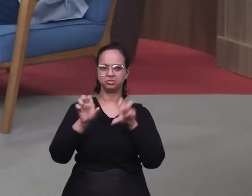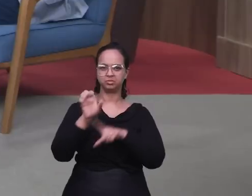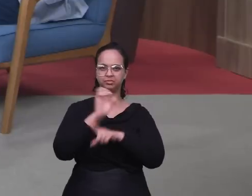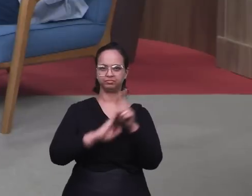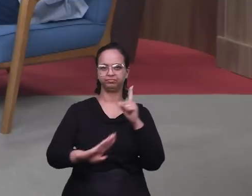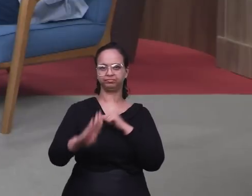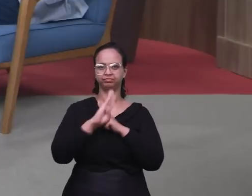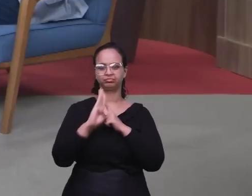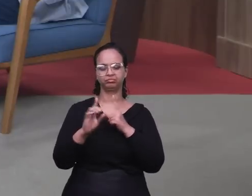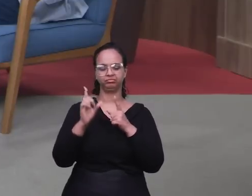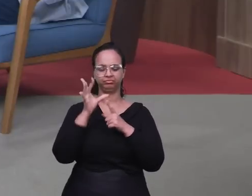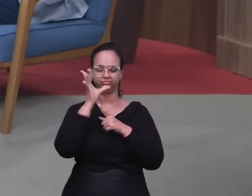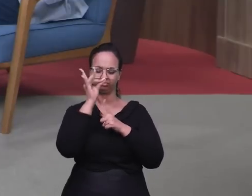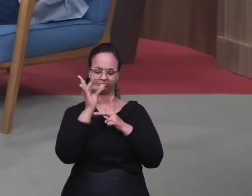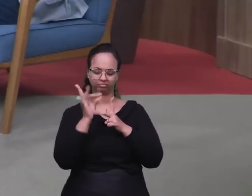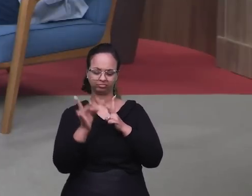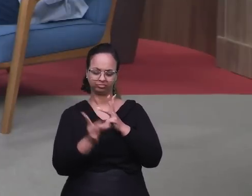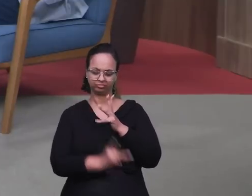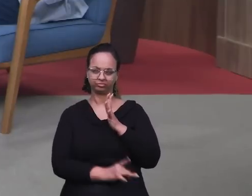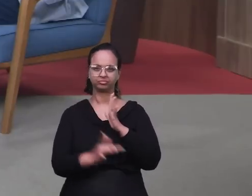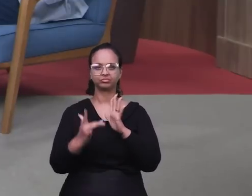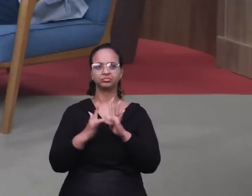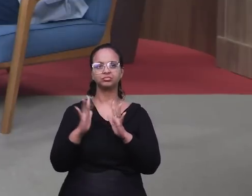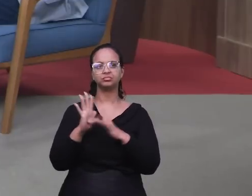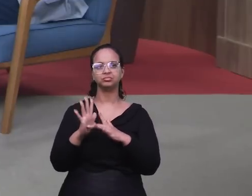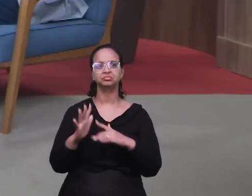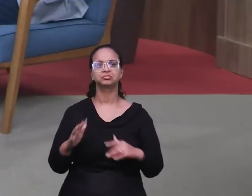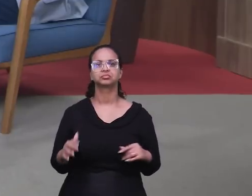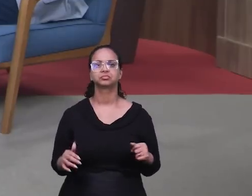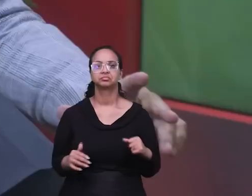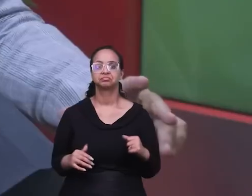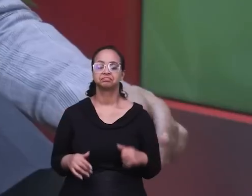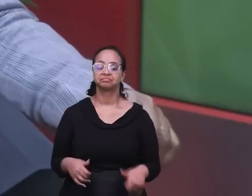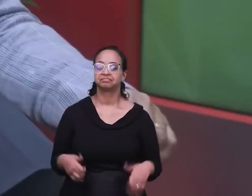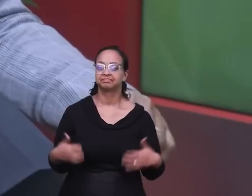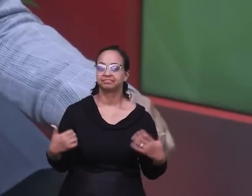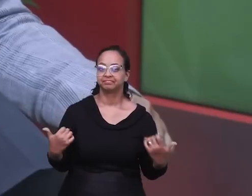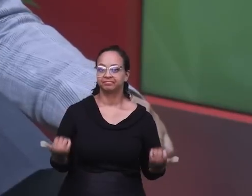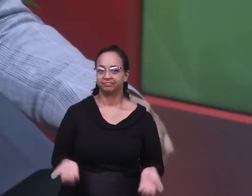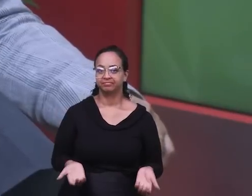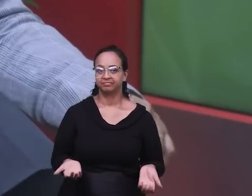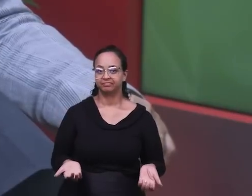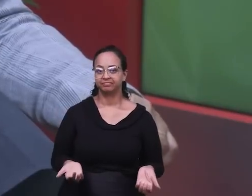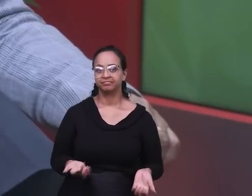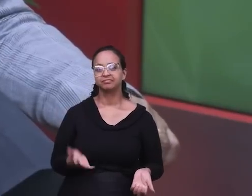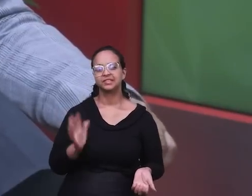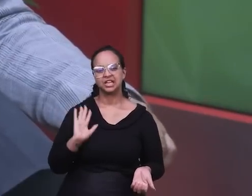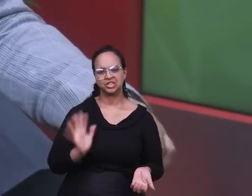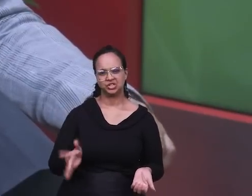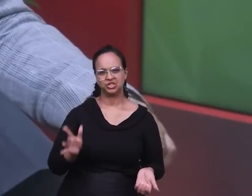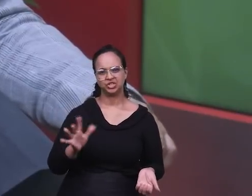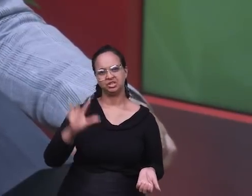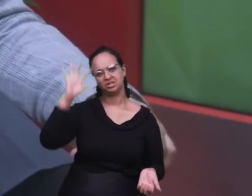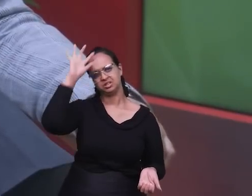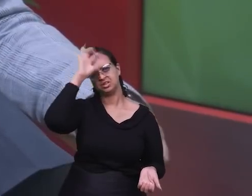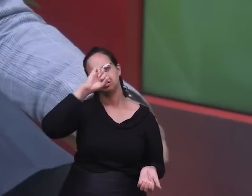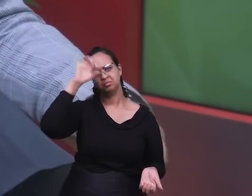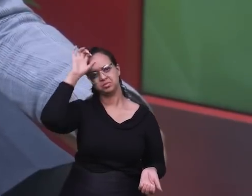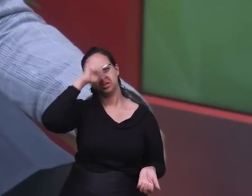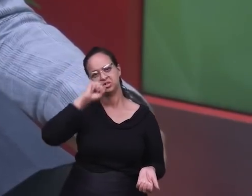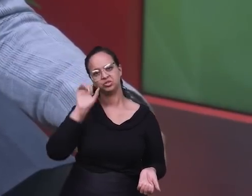foi a identificação de algumas características do Senhor Jesus. Bem, queridos, nós temos já